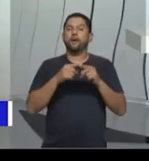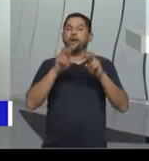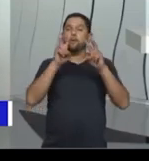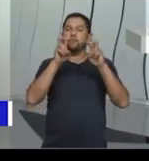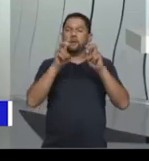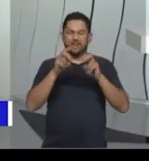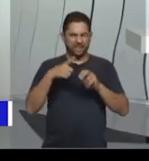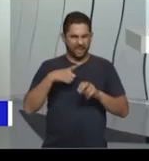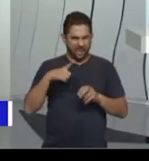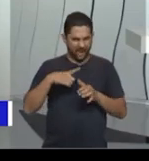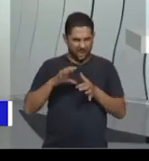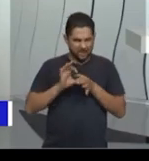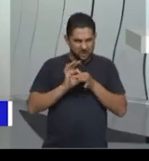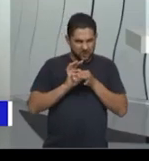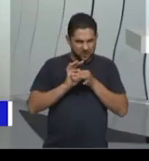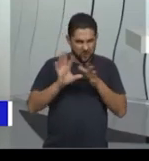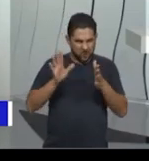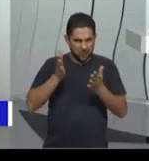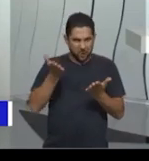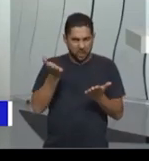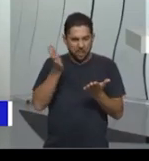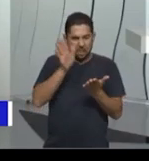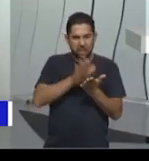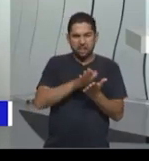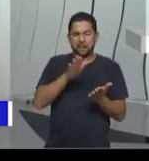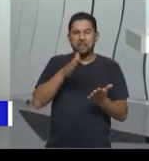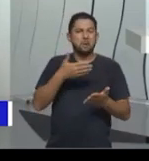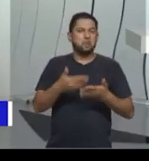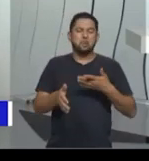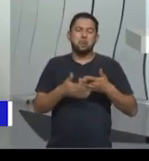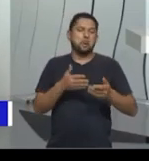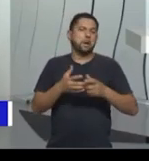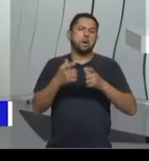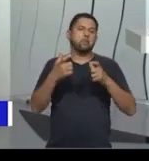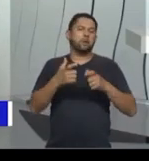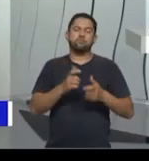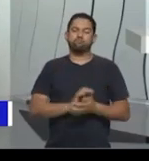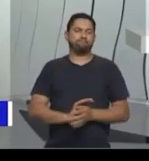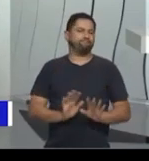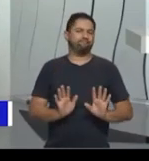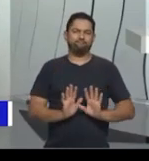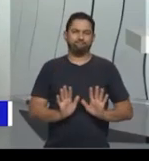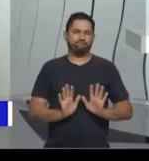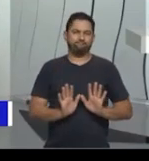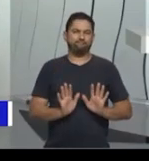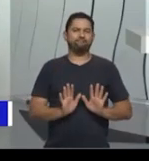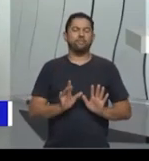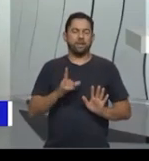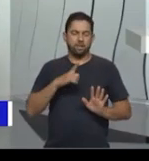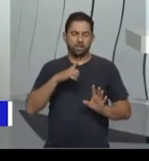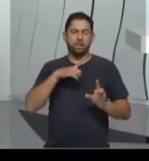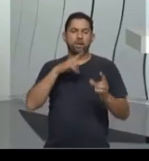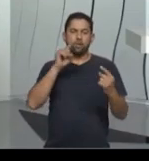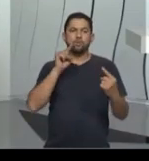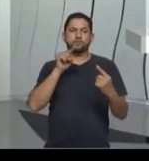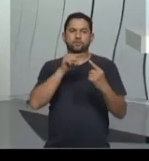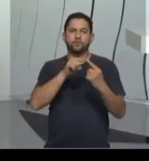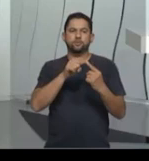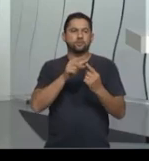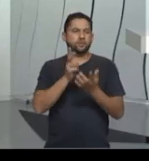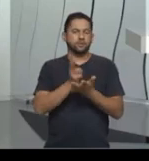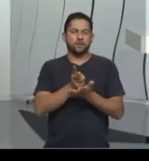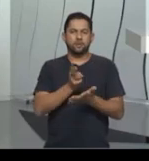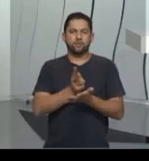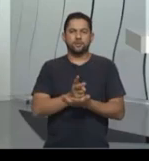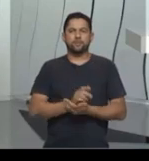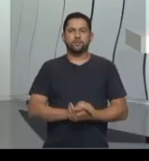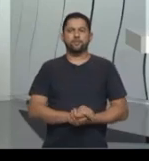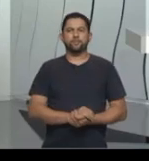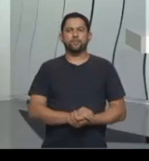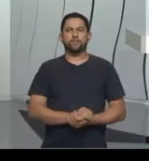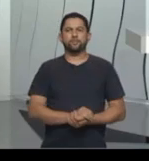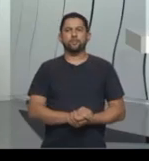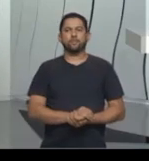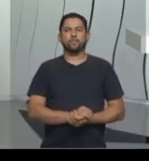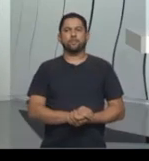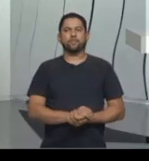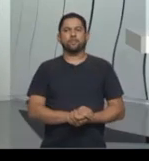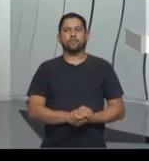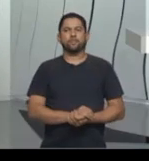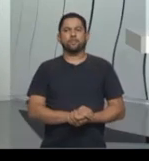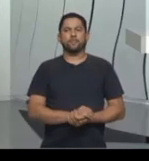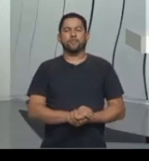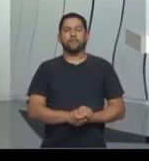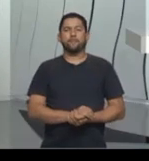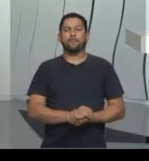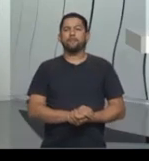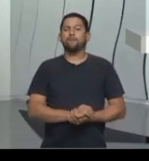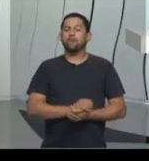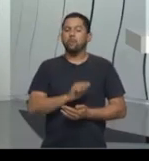lá na prova, assim, solto do jeito que está lá, sem função nenhuma, de forma alguma, né? O mapa, ele também é